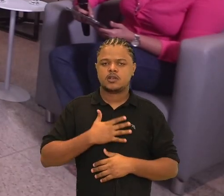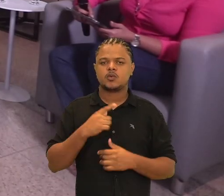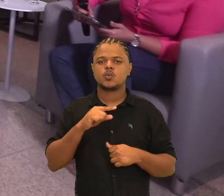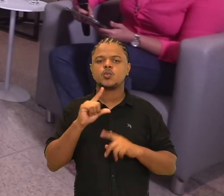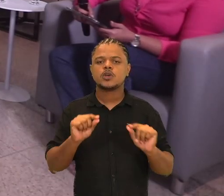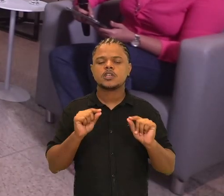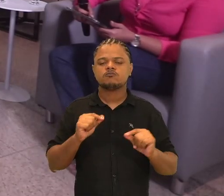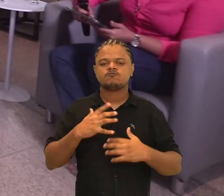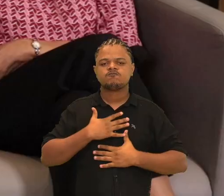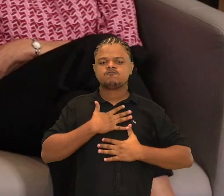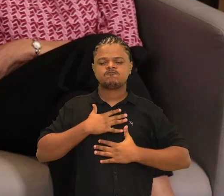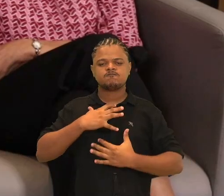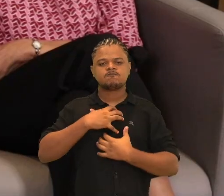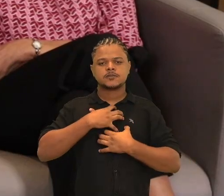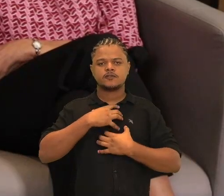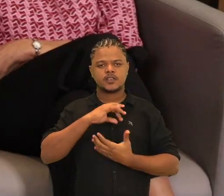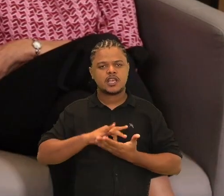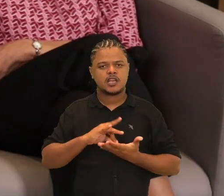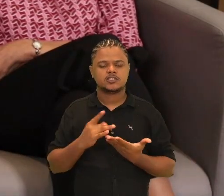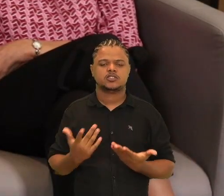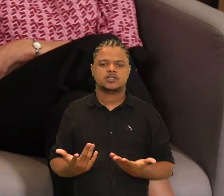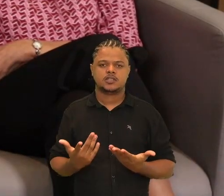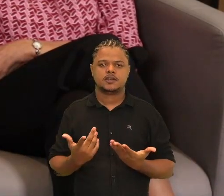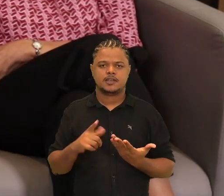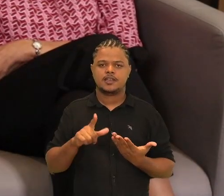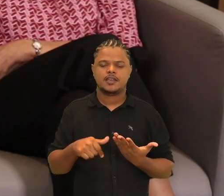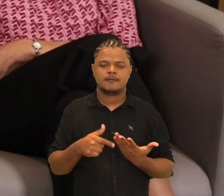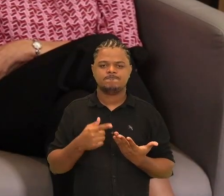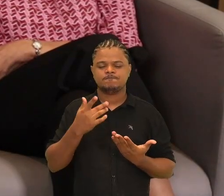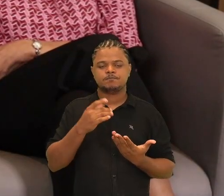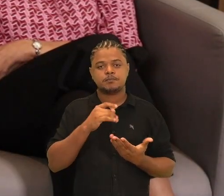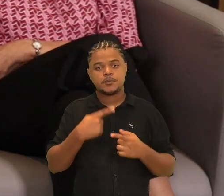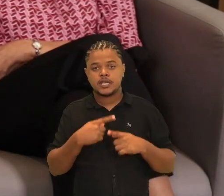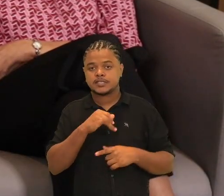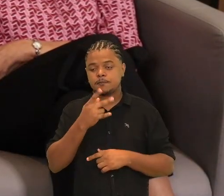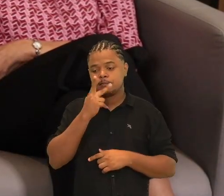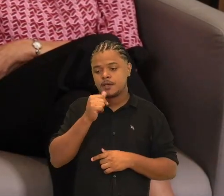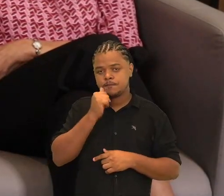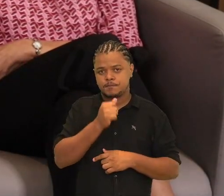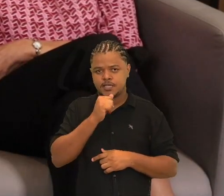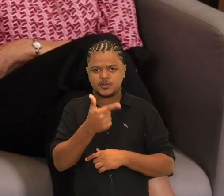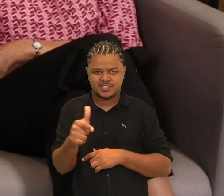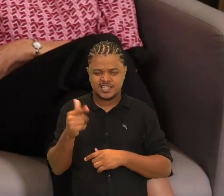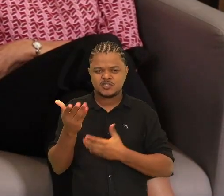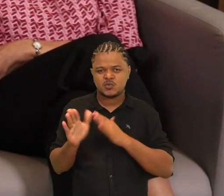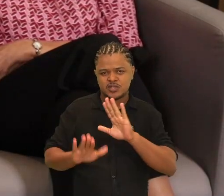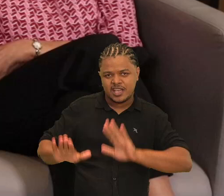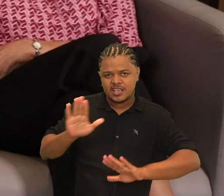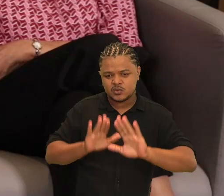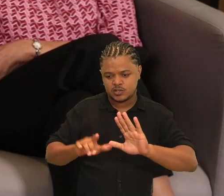dá prazer. Isso é essencial, porque se esses pais não tiverem esse cuidado e não